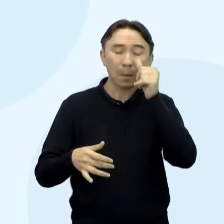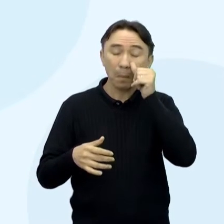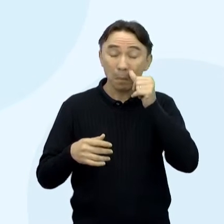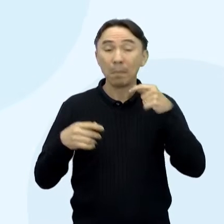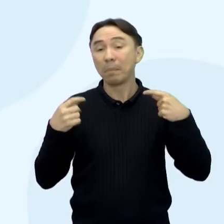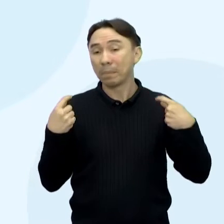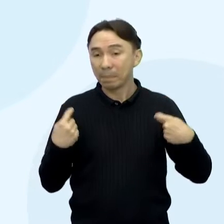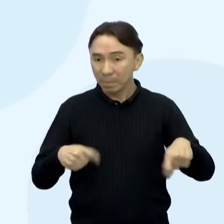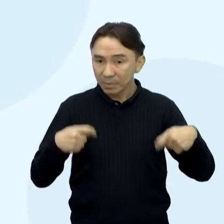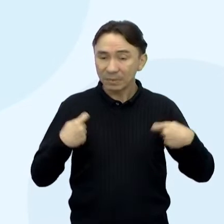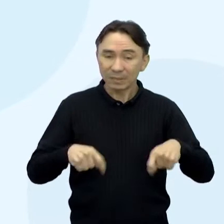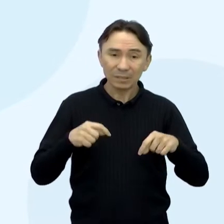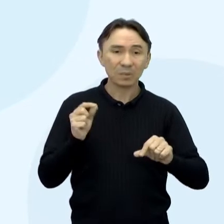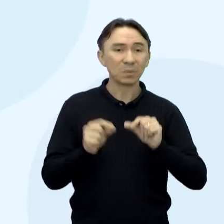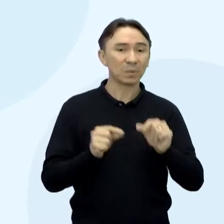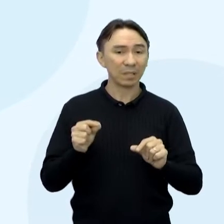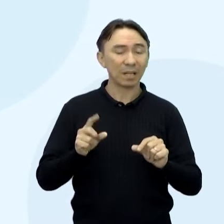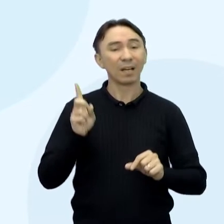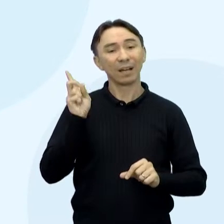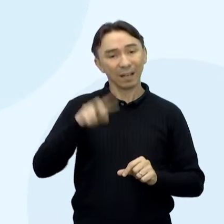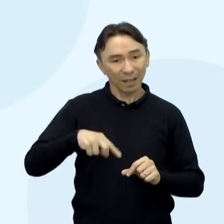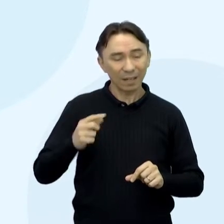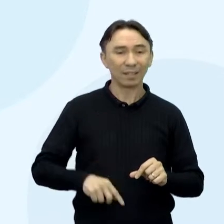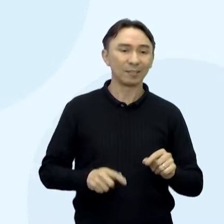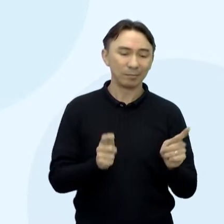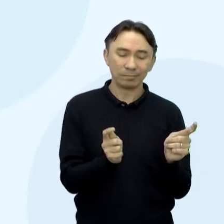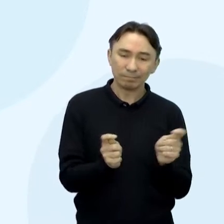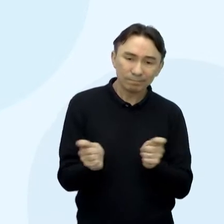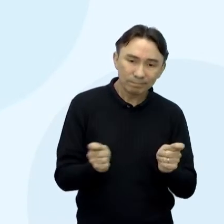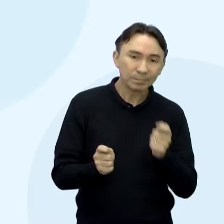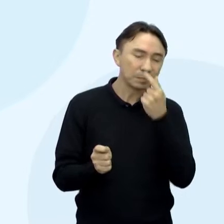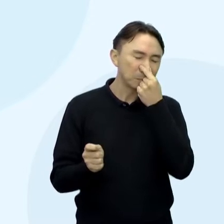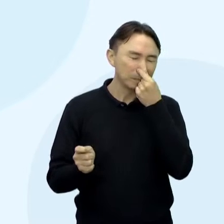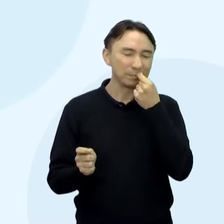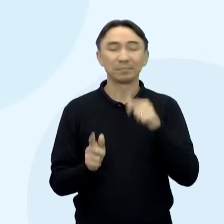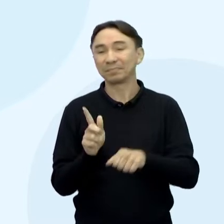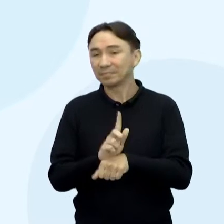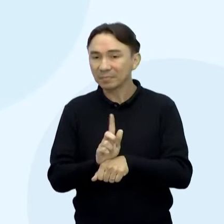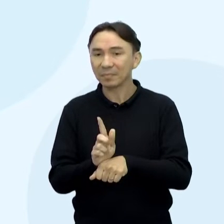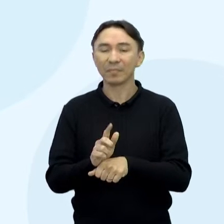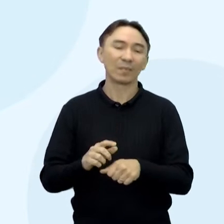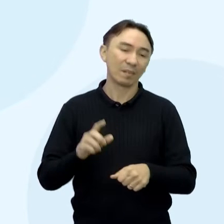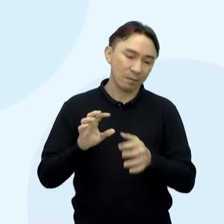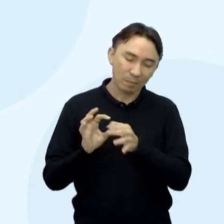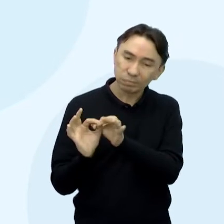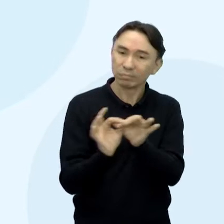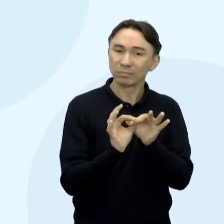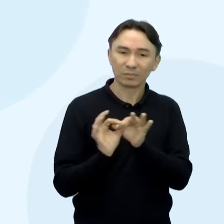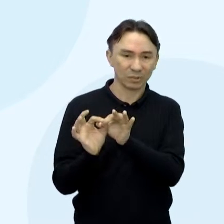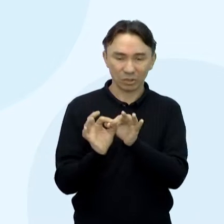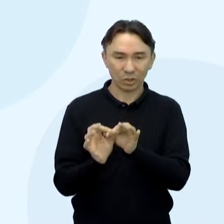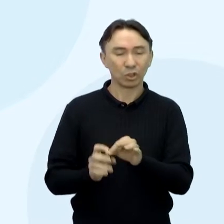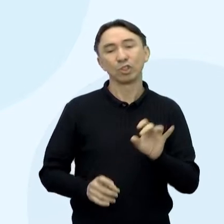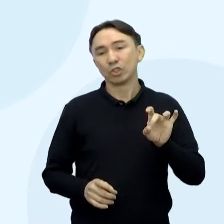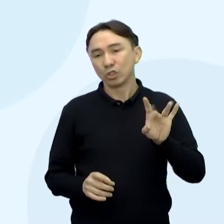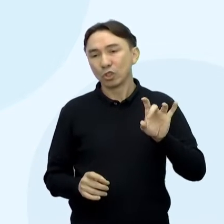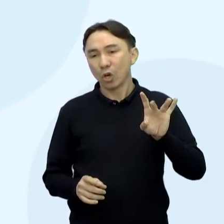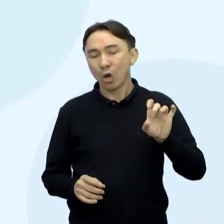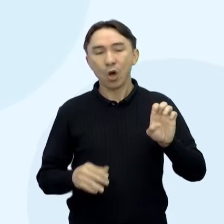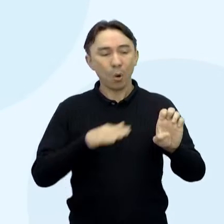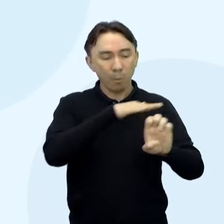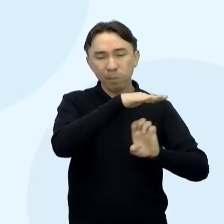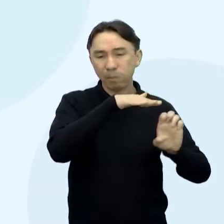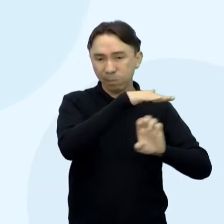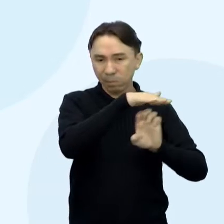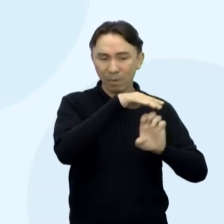relacionadas à gestão integrada e ao gerenciamento de resíduos sólidos. Não é só as empresas que trabalham, né, com